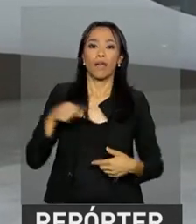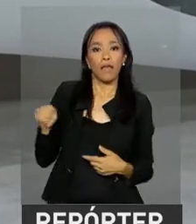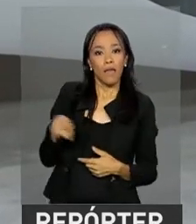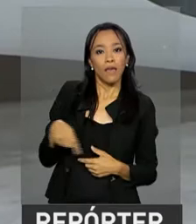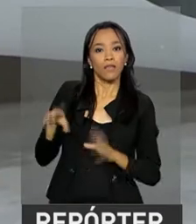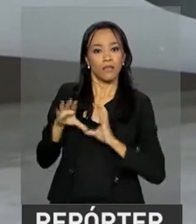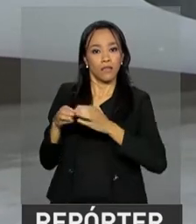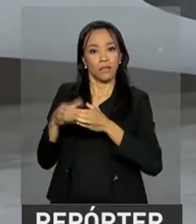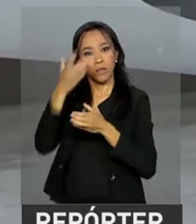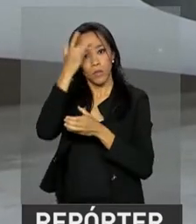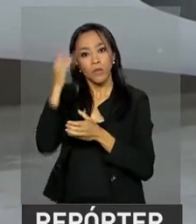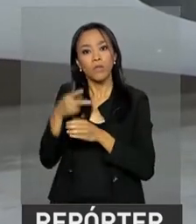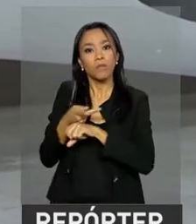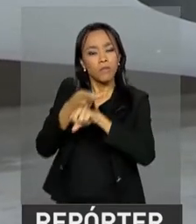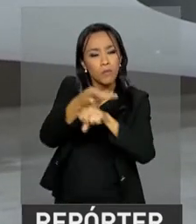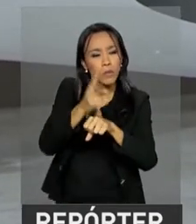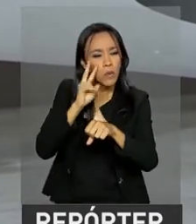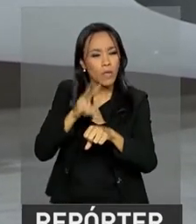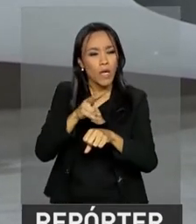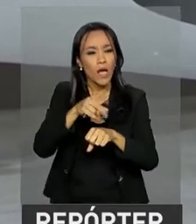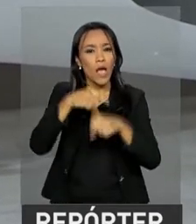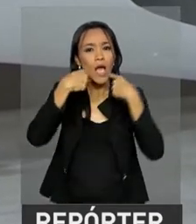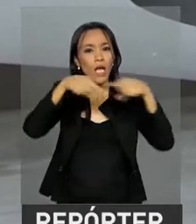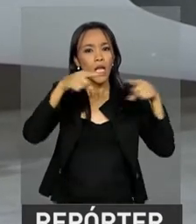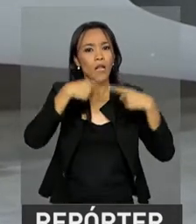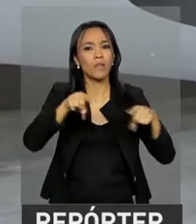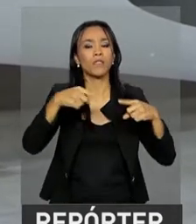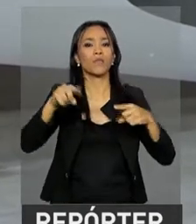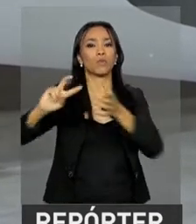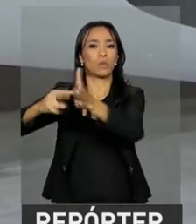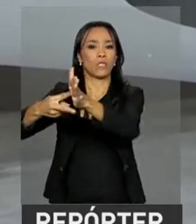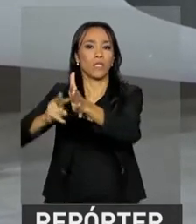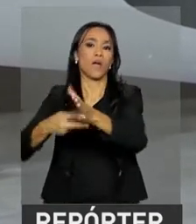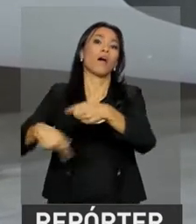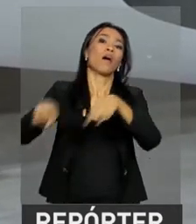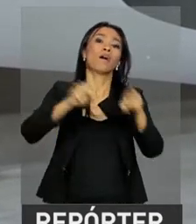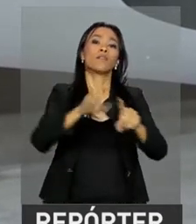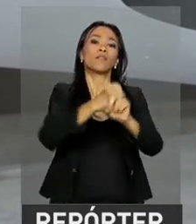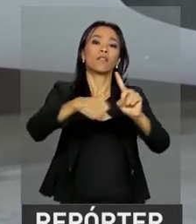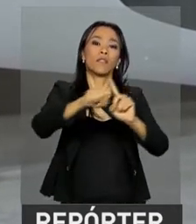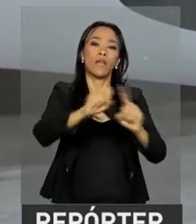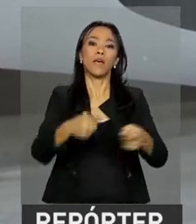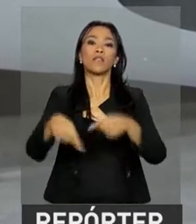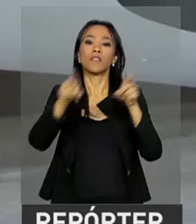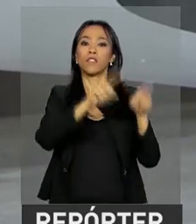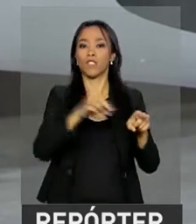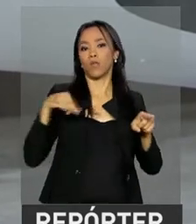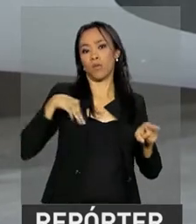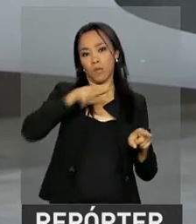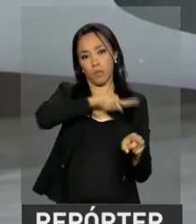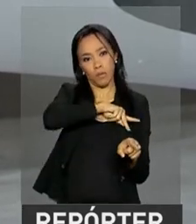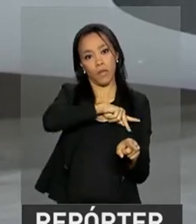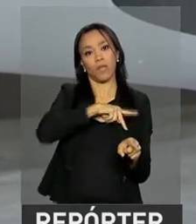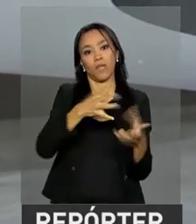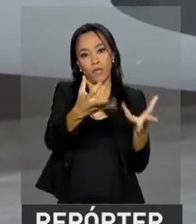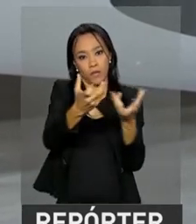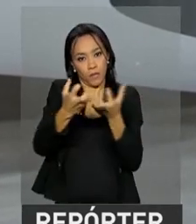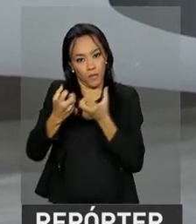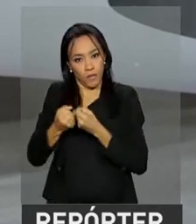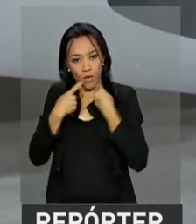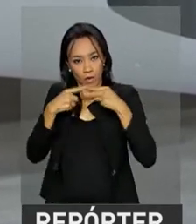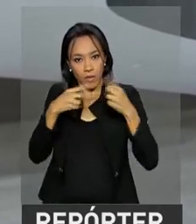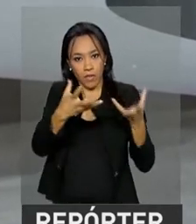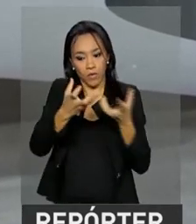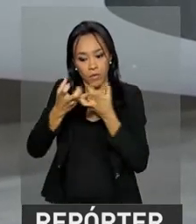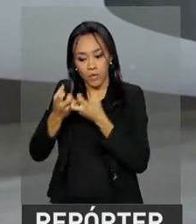fiscalizações com base em denúncia dos sindicatos da sociedade e do ministério público do trabalho as denúncias podem